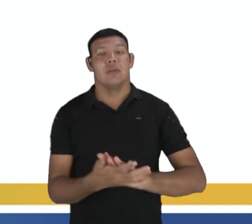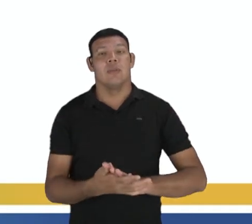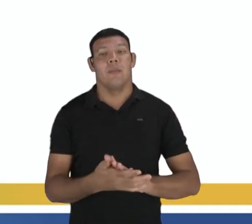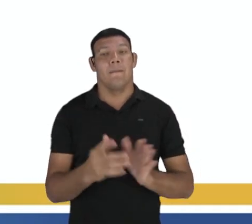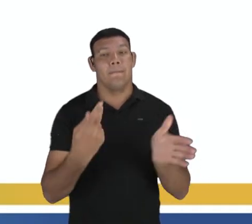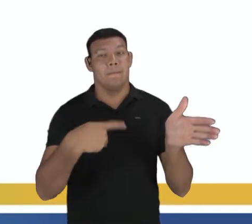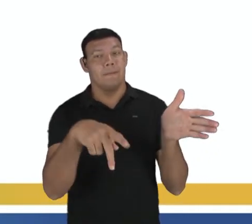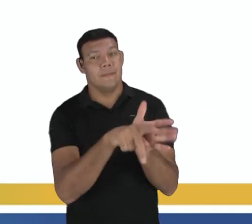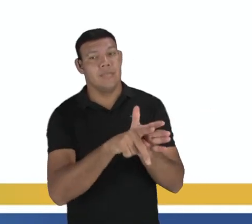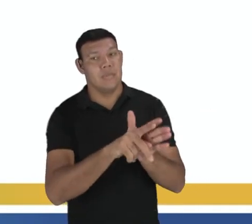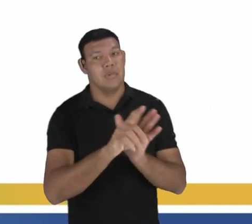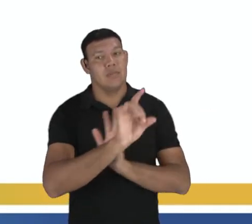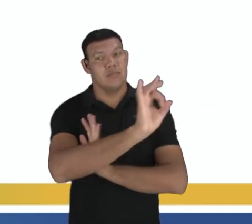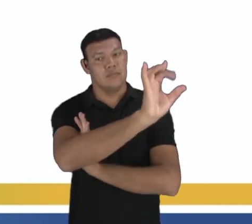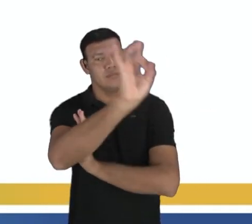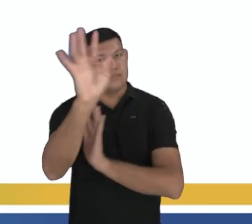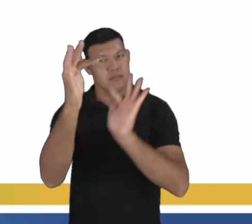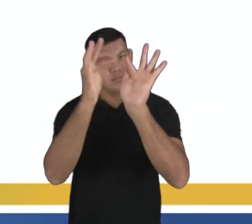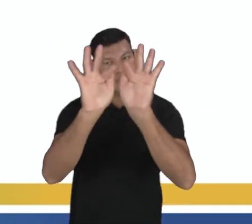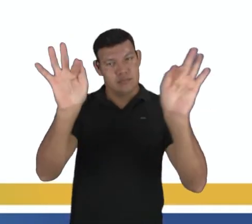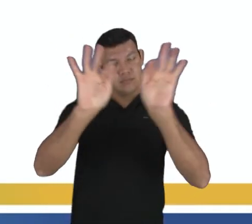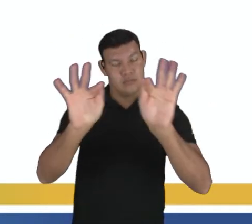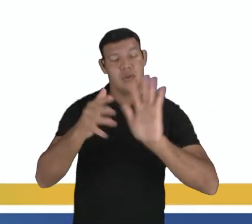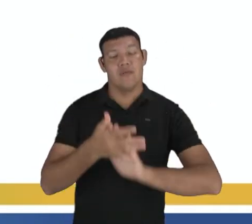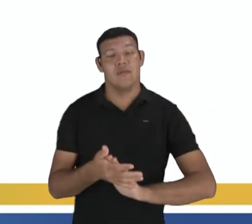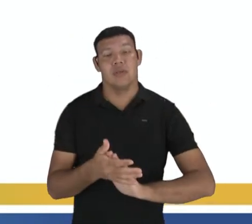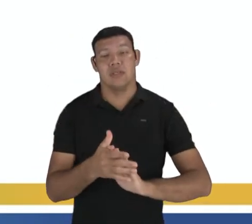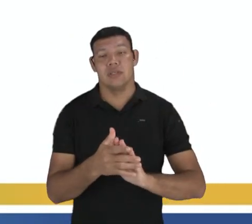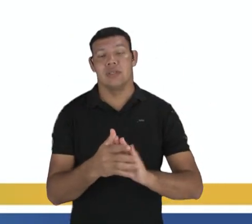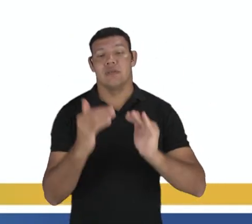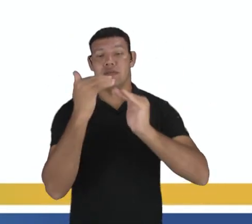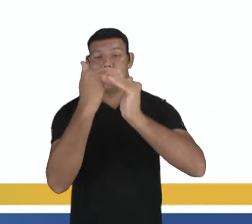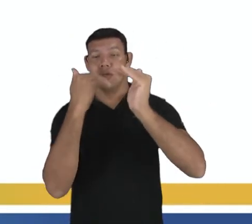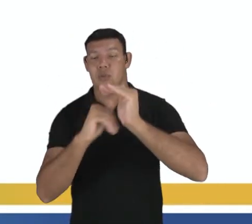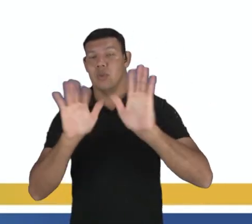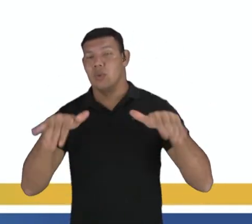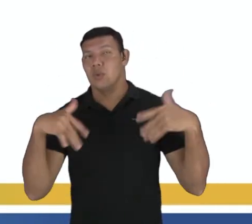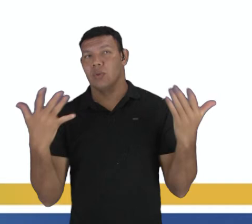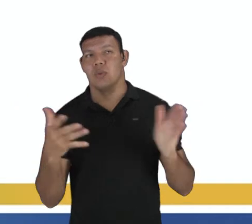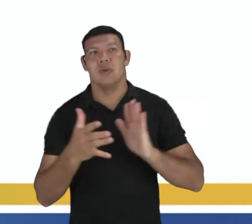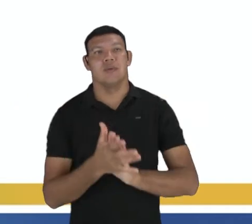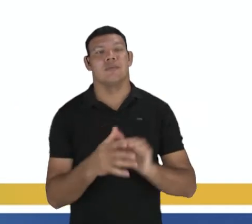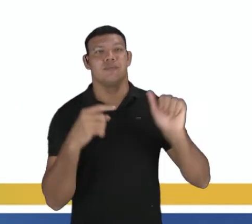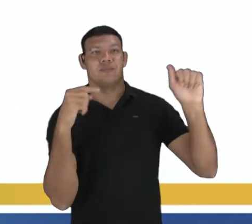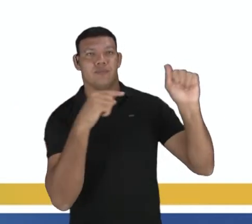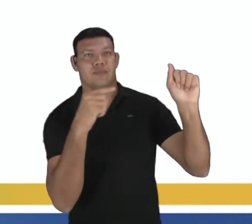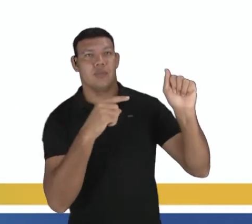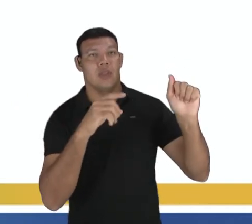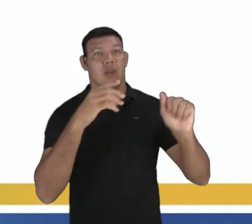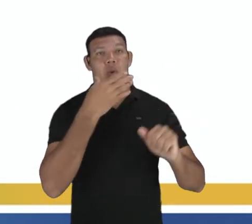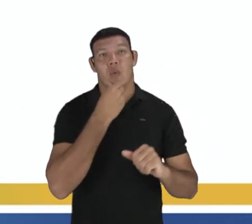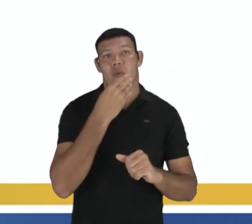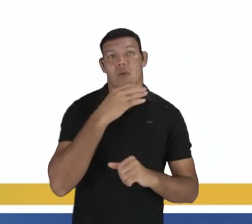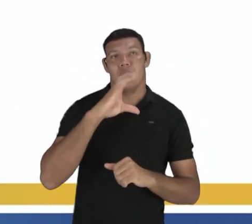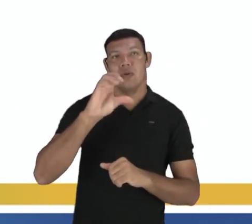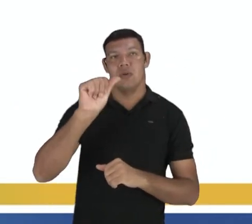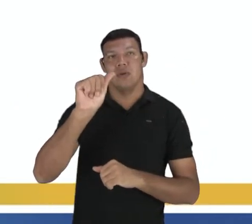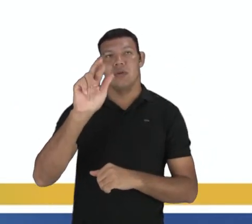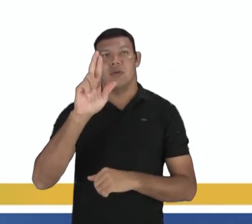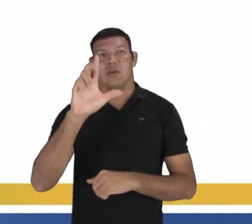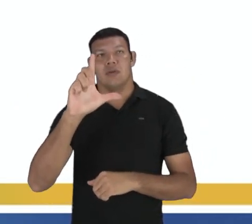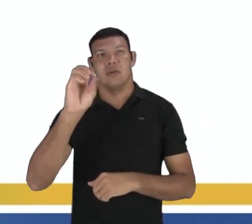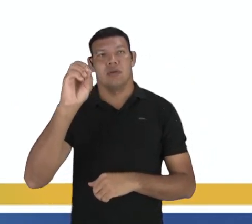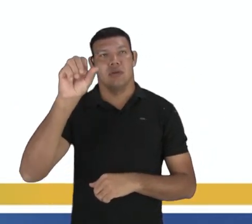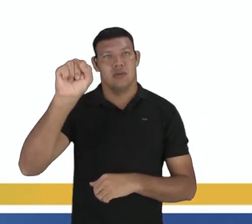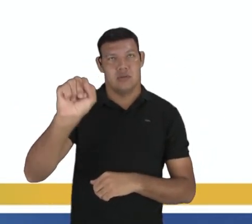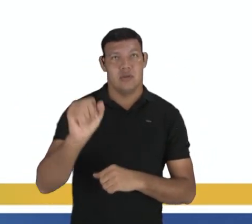frases abaixo. A. Carlos correu 20 quilômetros, mas não bateu o recorde. B.